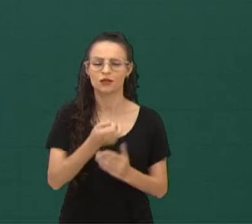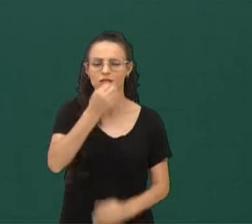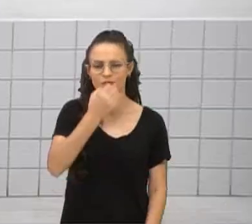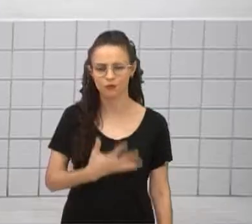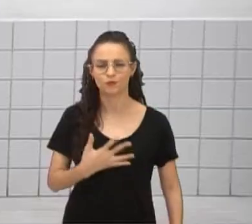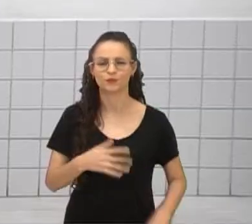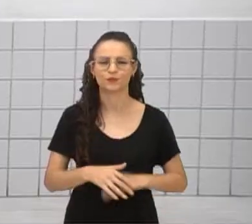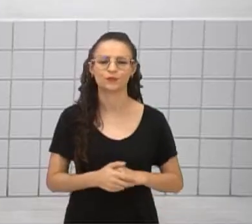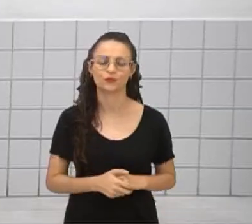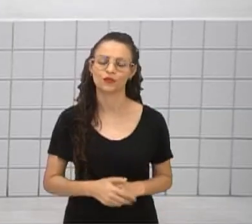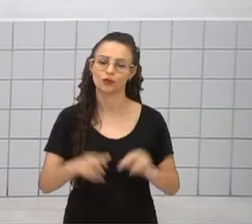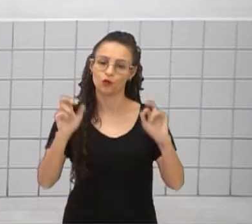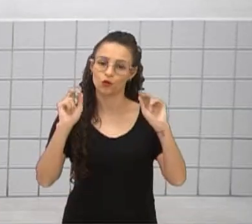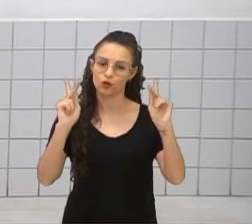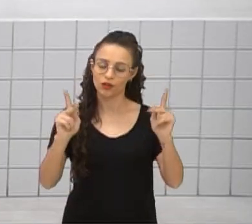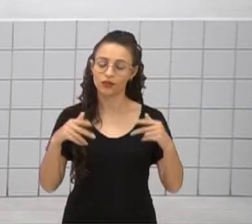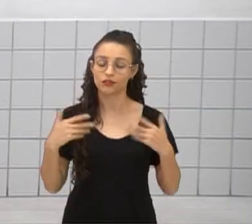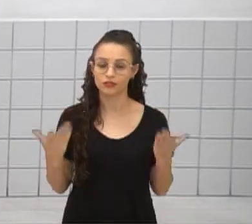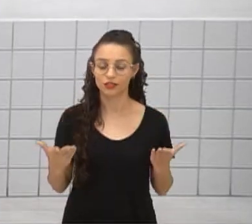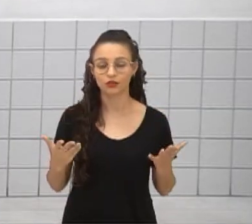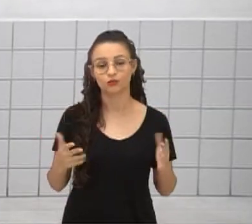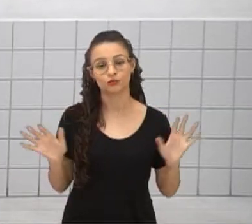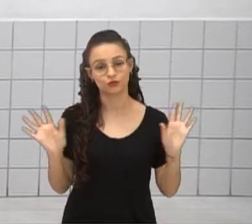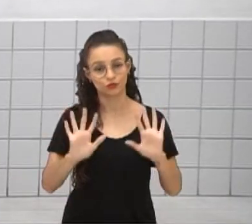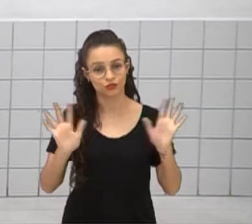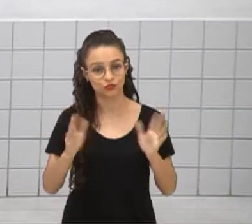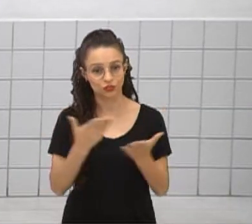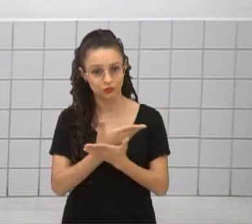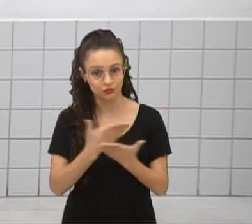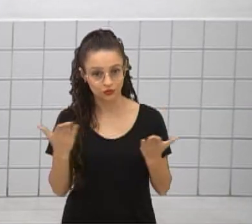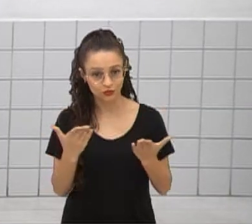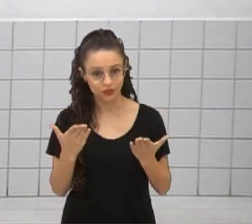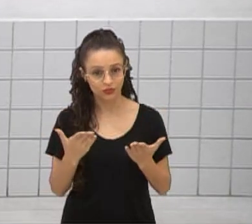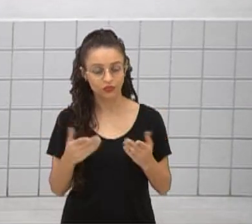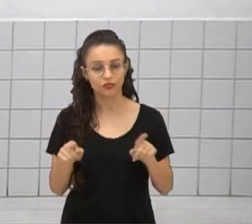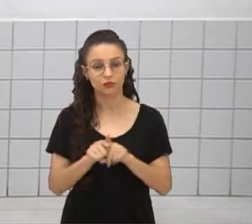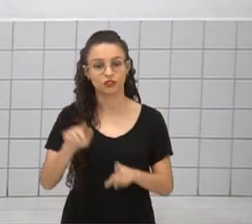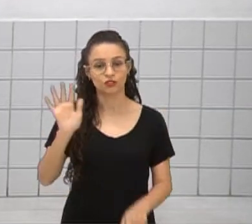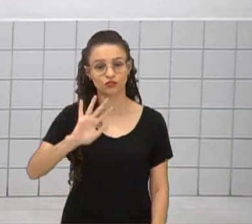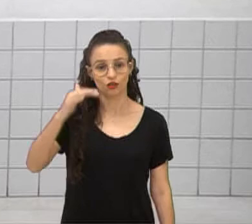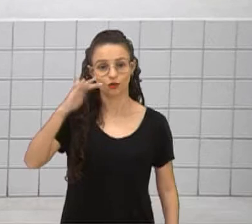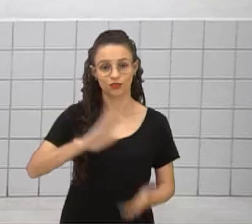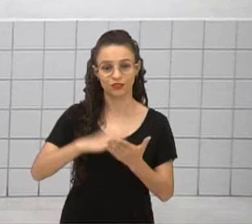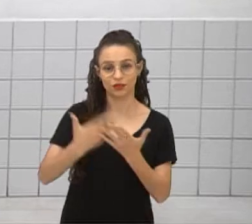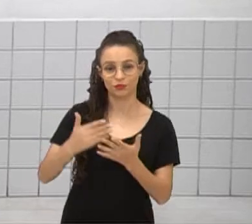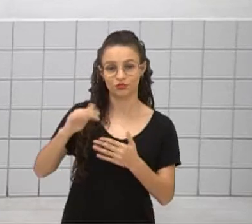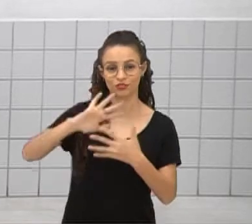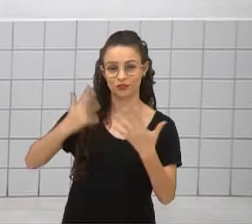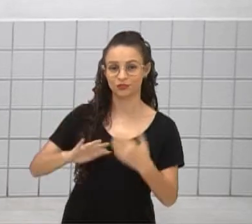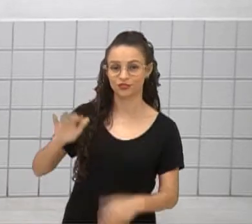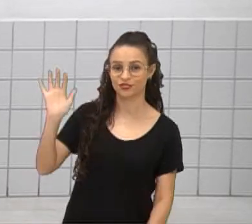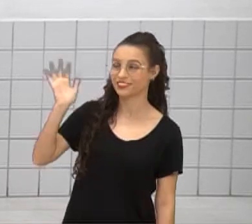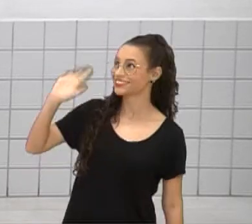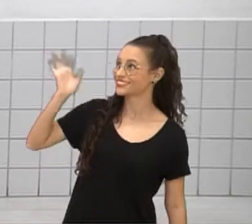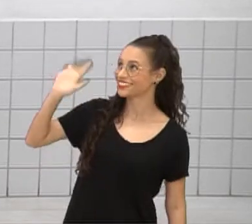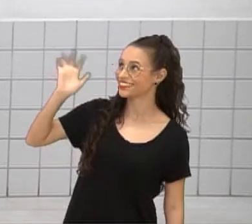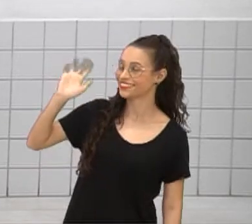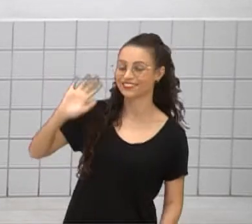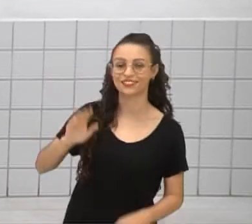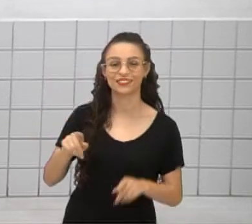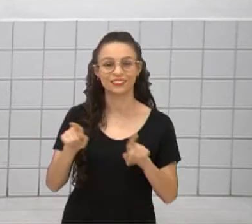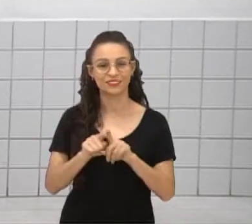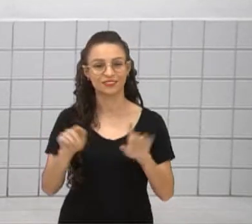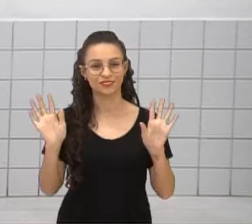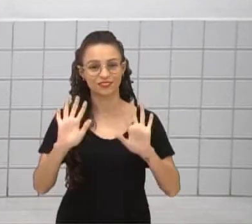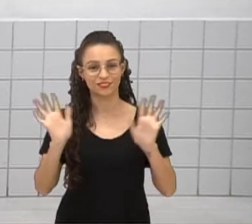muita coisa para aprender ok então nós nos despedimos da Vamos dar um tchauzinho com a nossa intérprete de libras também a vive né